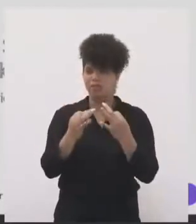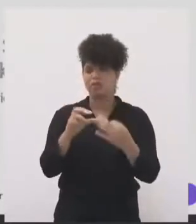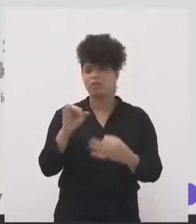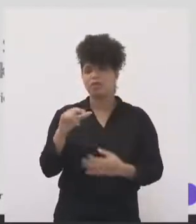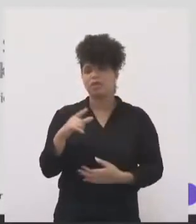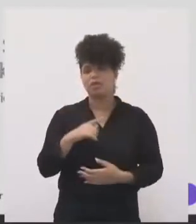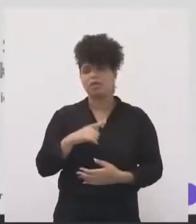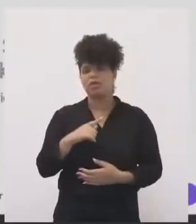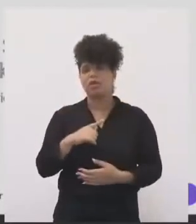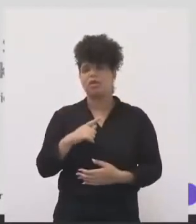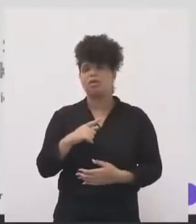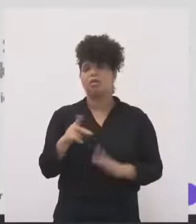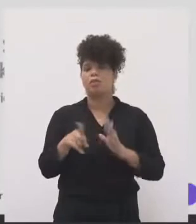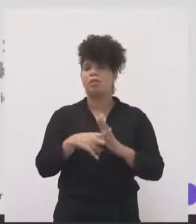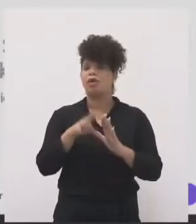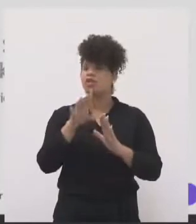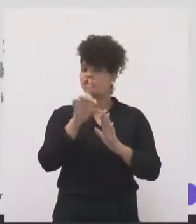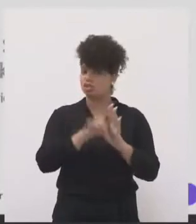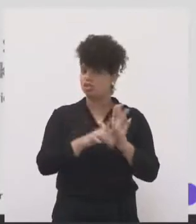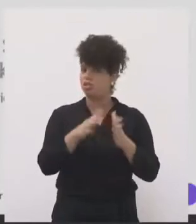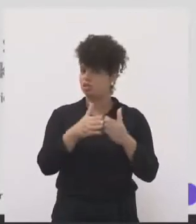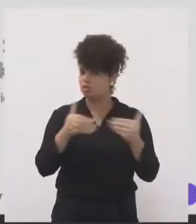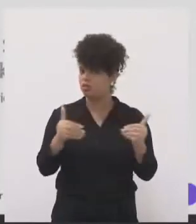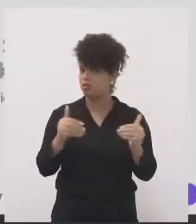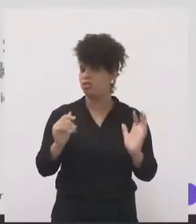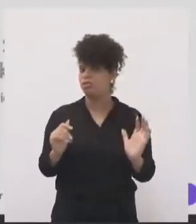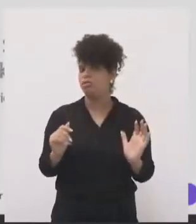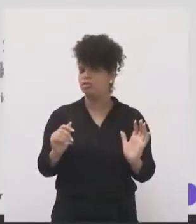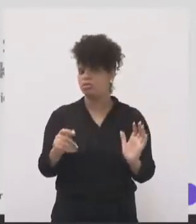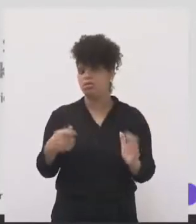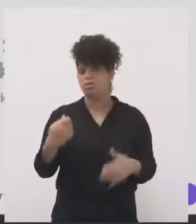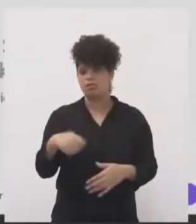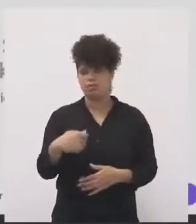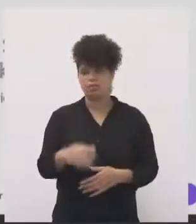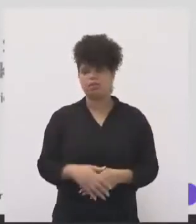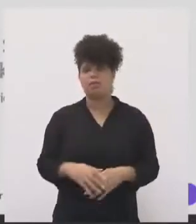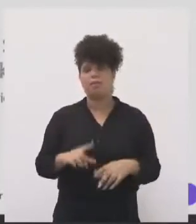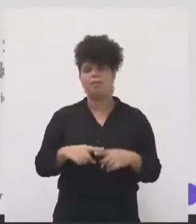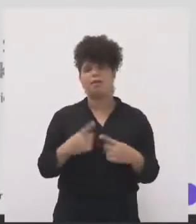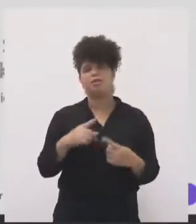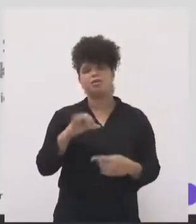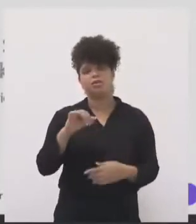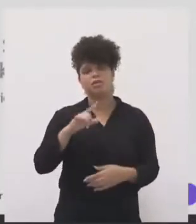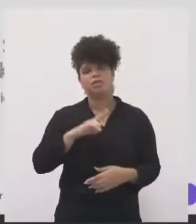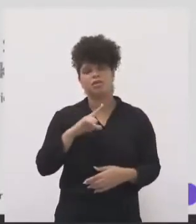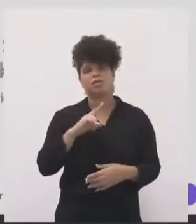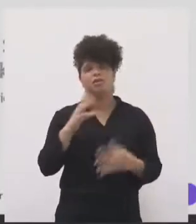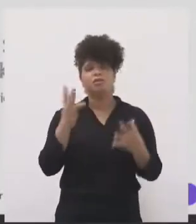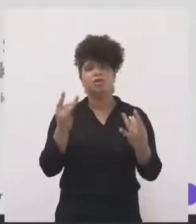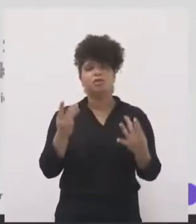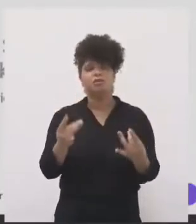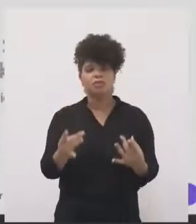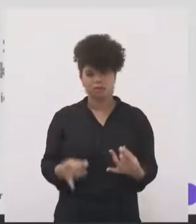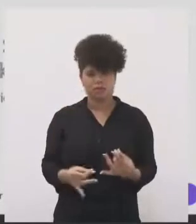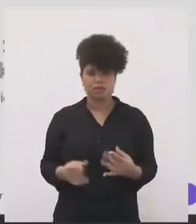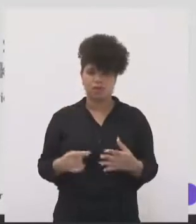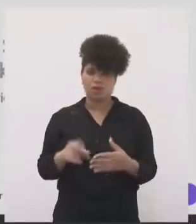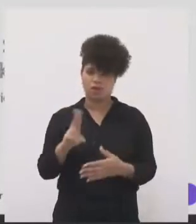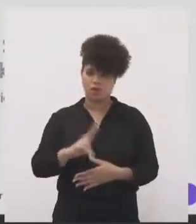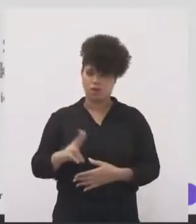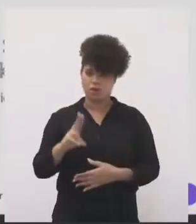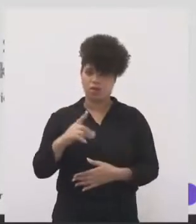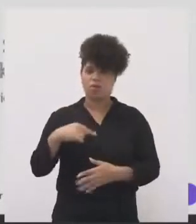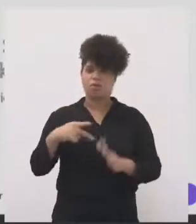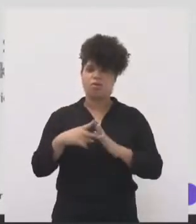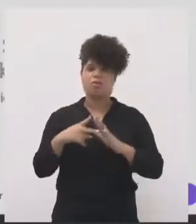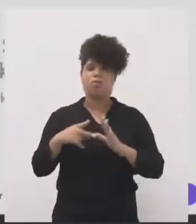fonte é gratuita, nos direitos autorais dessa fonte, mas caso tenha uma fonte específica que eu queira usar e que a nossa